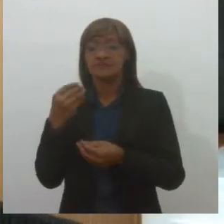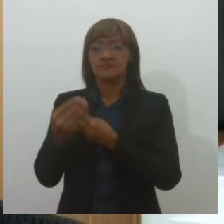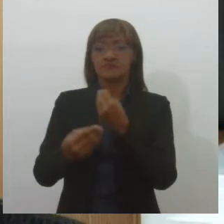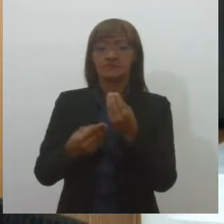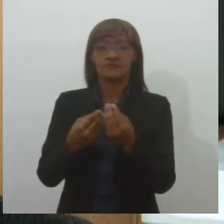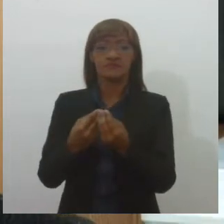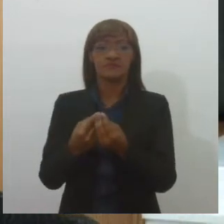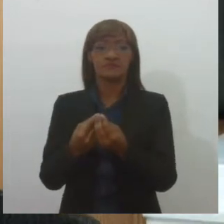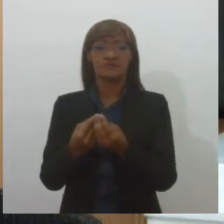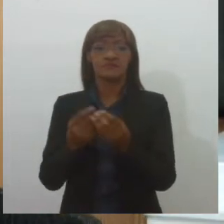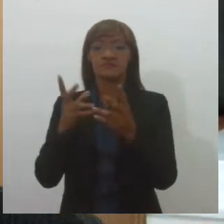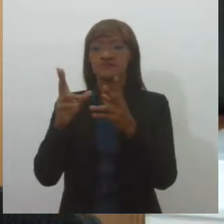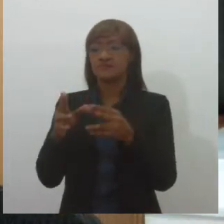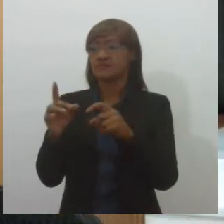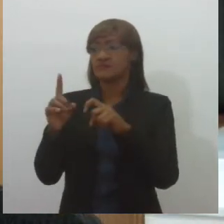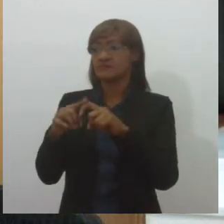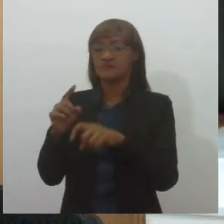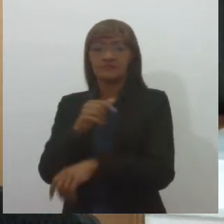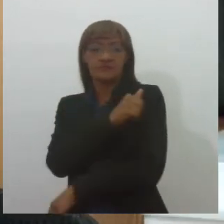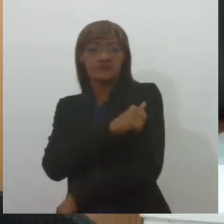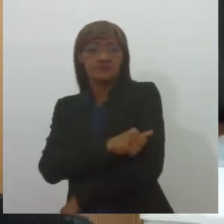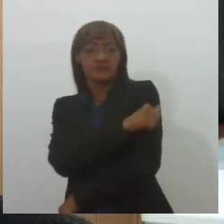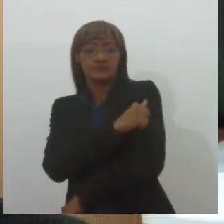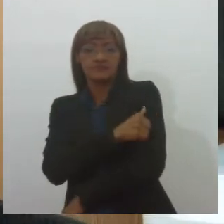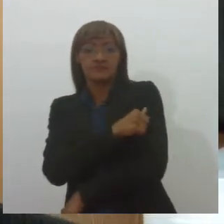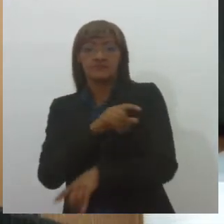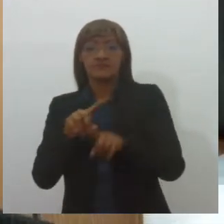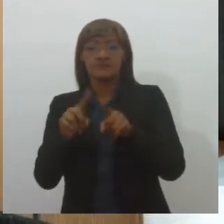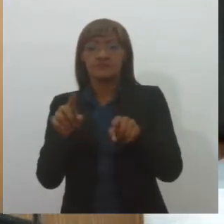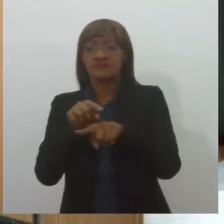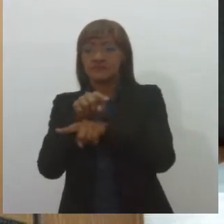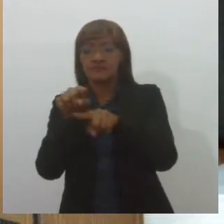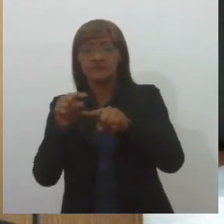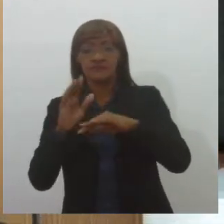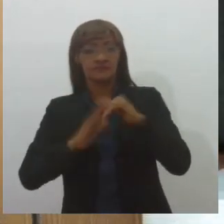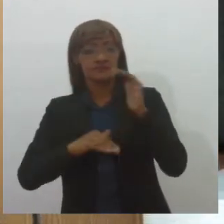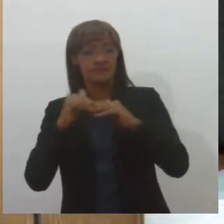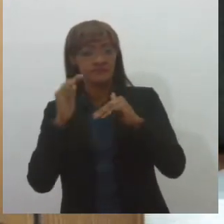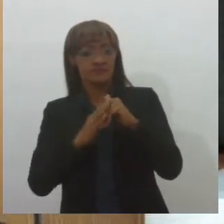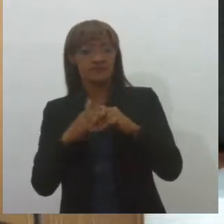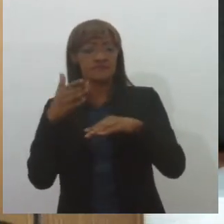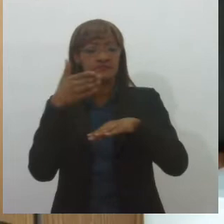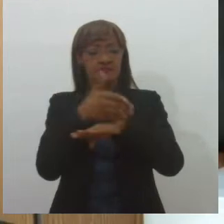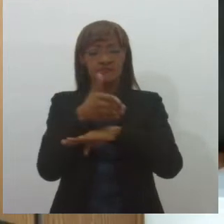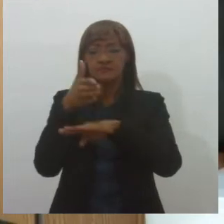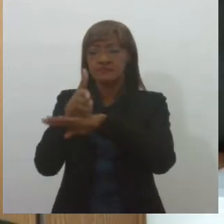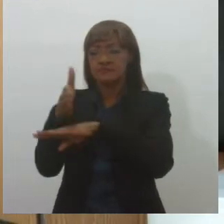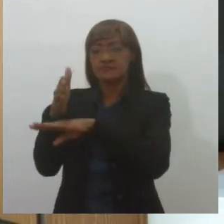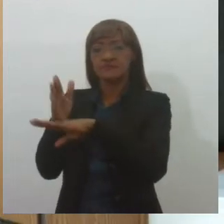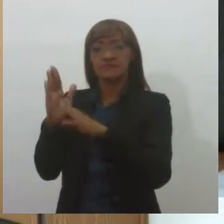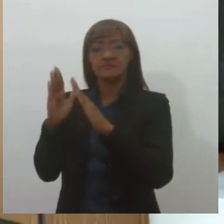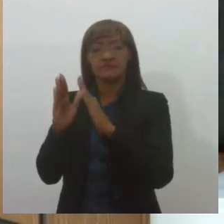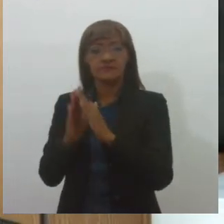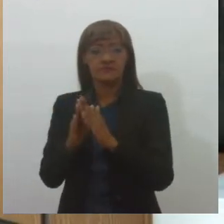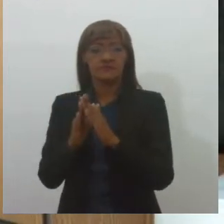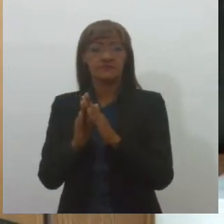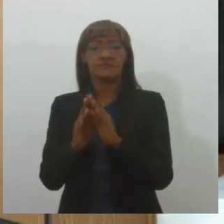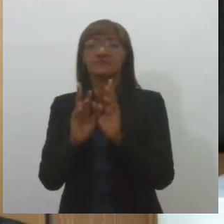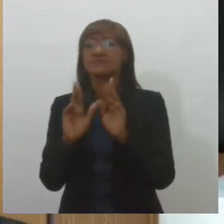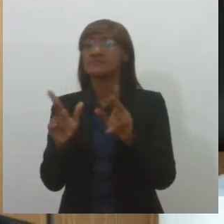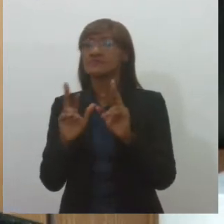médico ação do médico do enfermeiro mas esses profissionais que atuam de casa em casa fazendo um trabalho de saúde